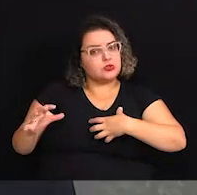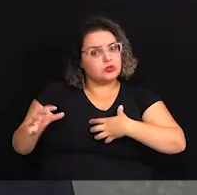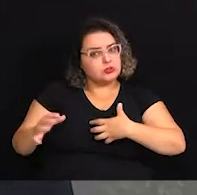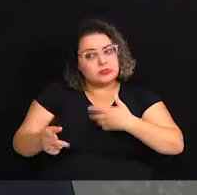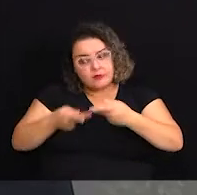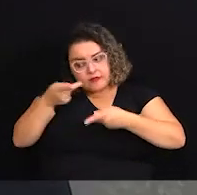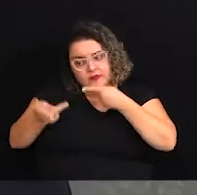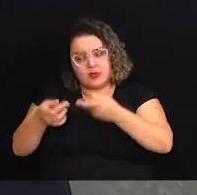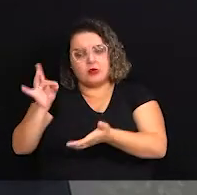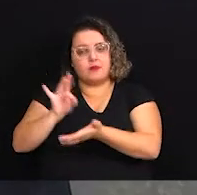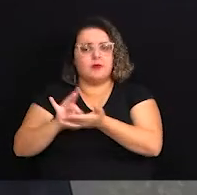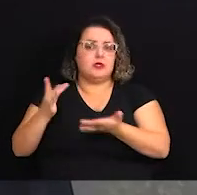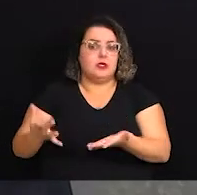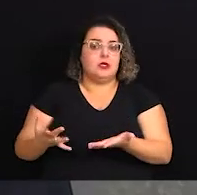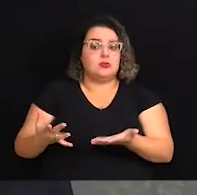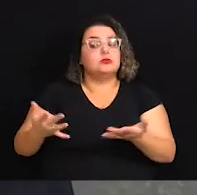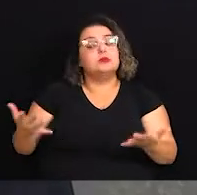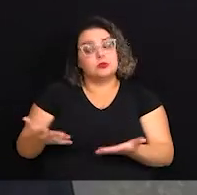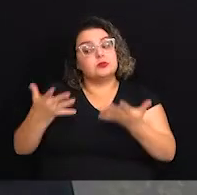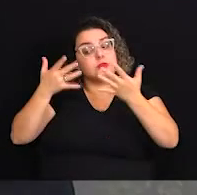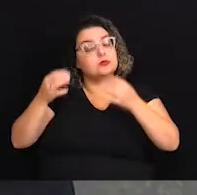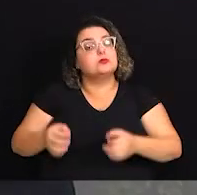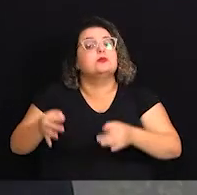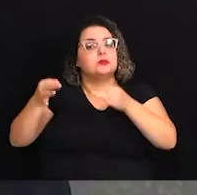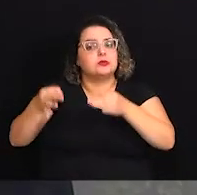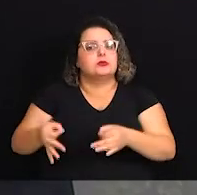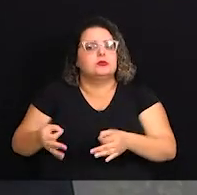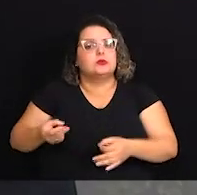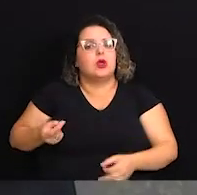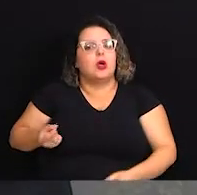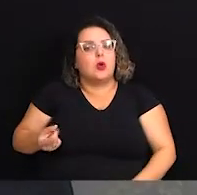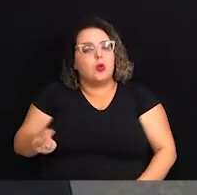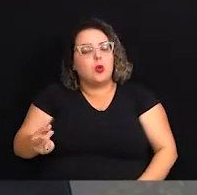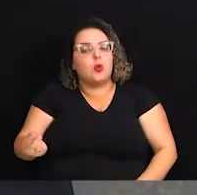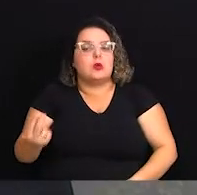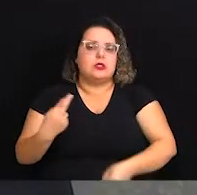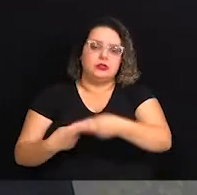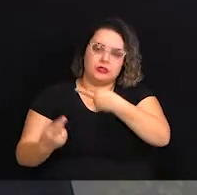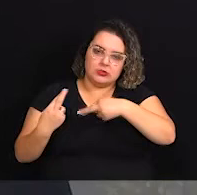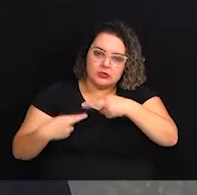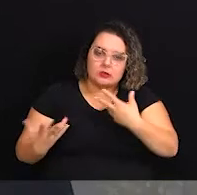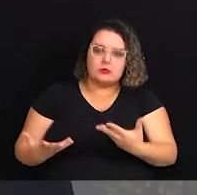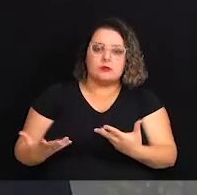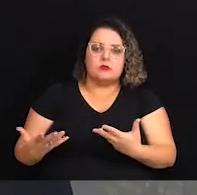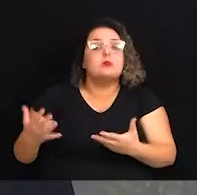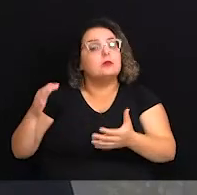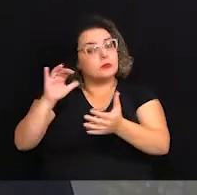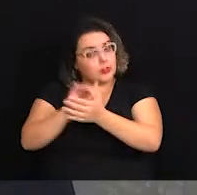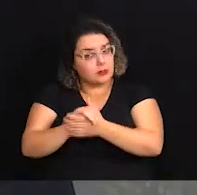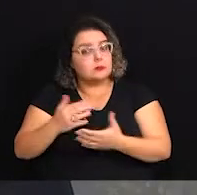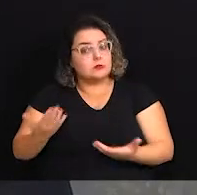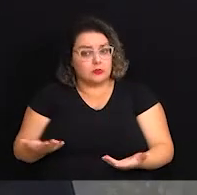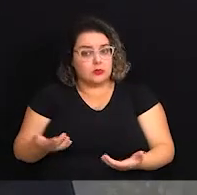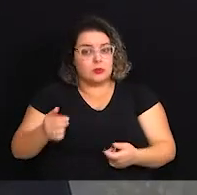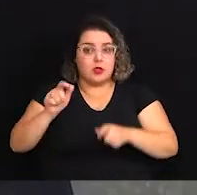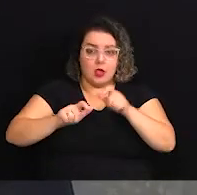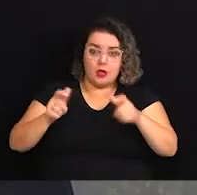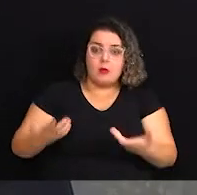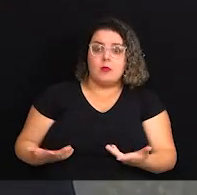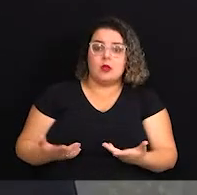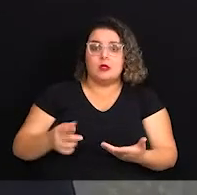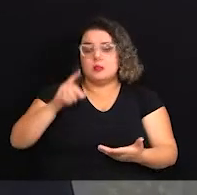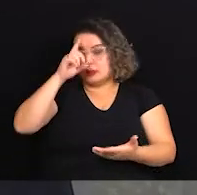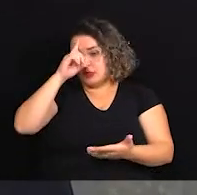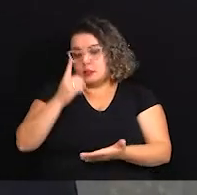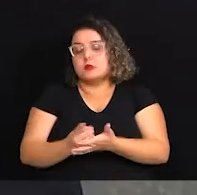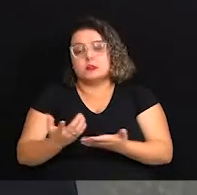a dar muito certo, isso tende a ajudar, inclusive, na longevidade dessa relação matrimonial que as pessoas tomaram a decisão,